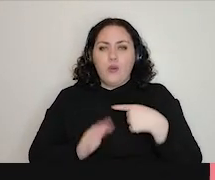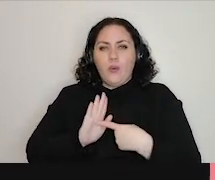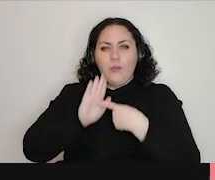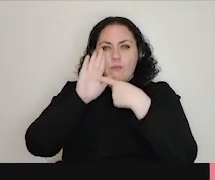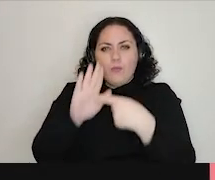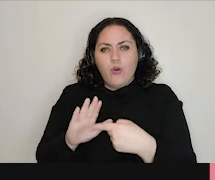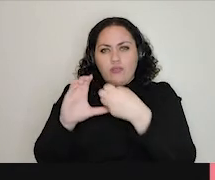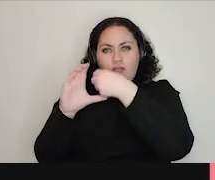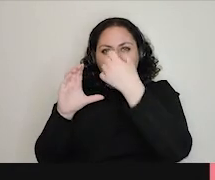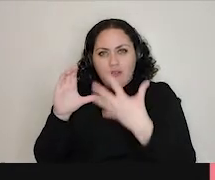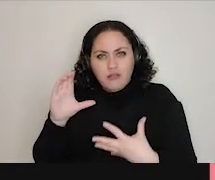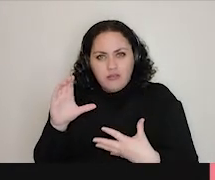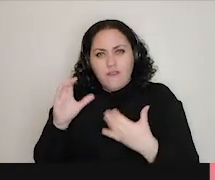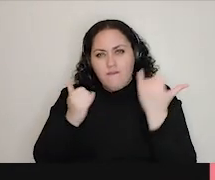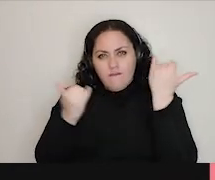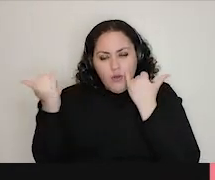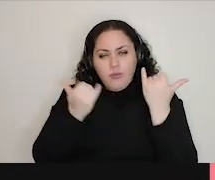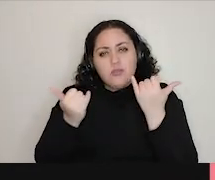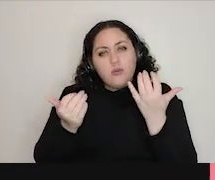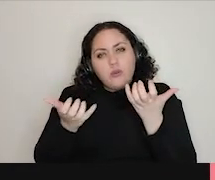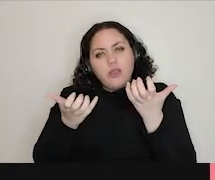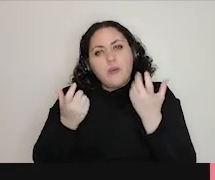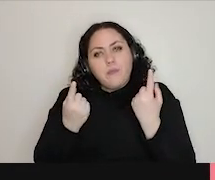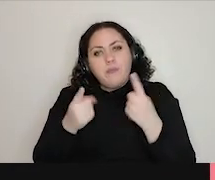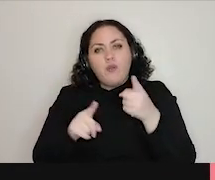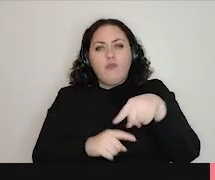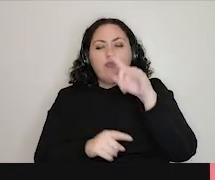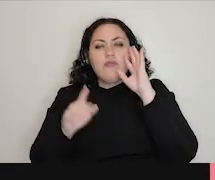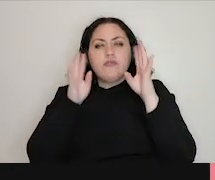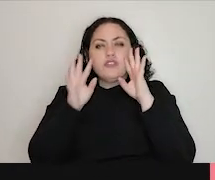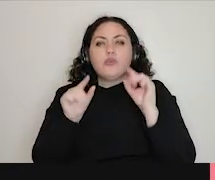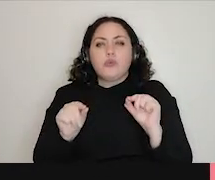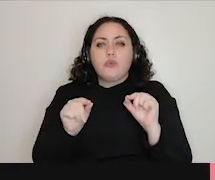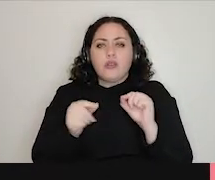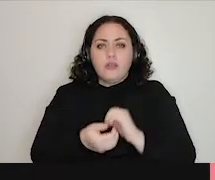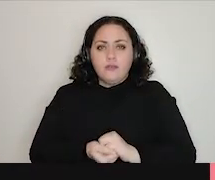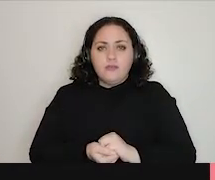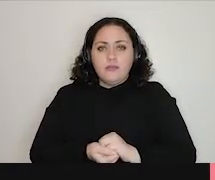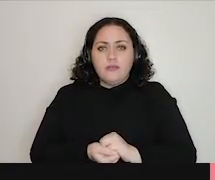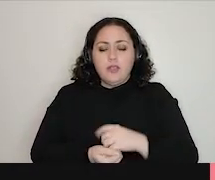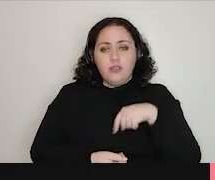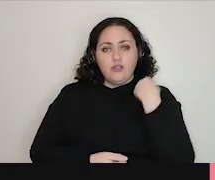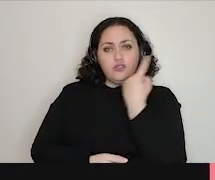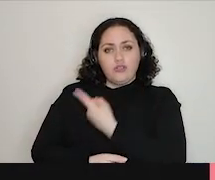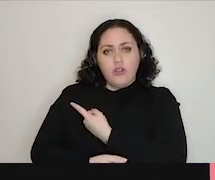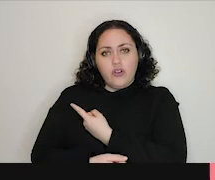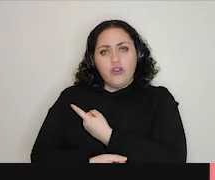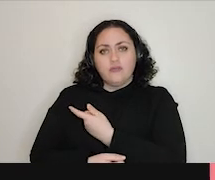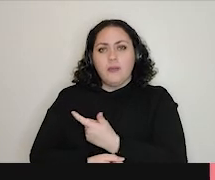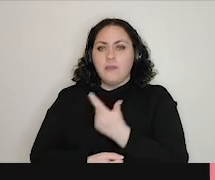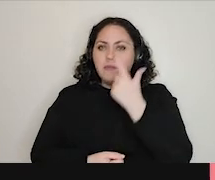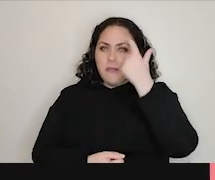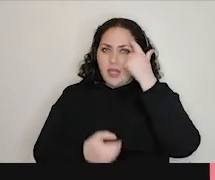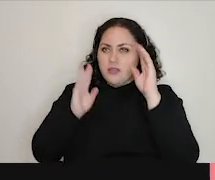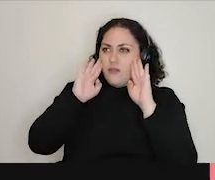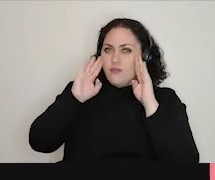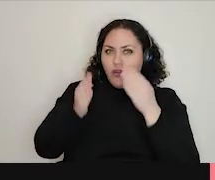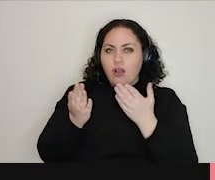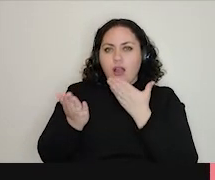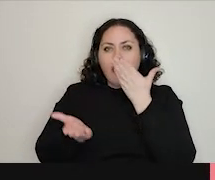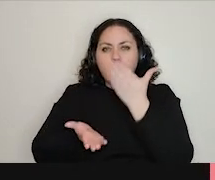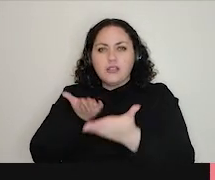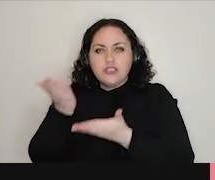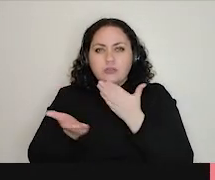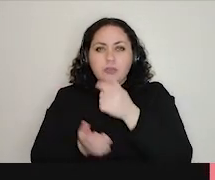vocês entendam que, eventualmente, quando a gente for para pensar numa atenção voltada para a população LGBT, especialmente